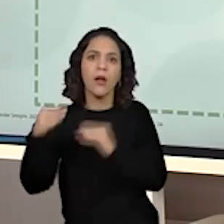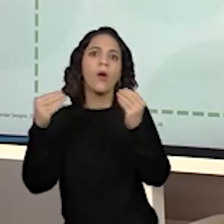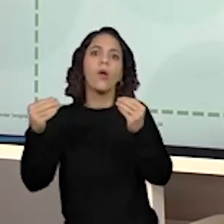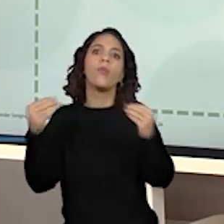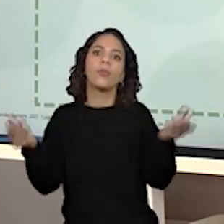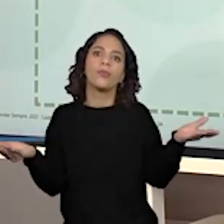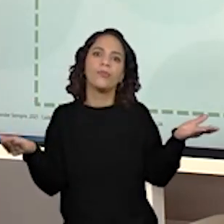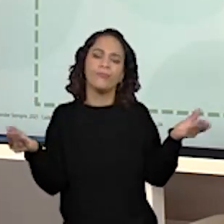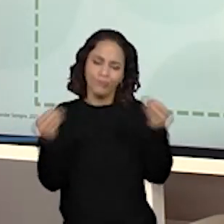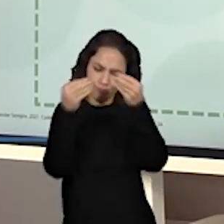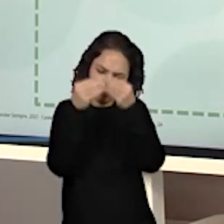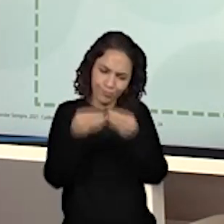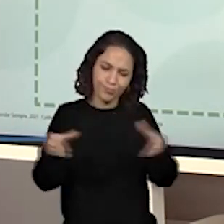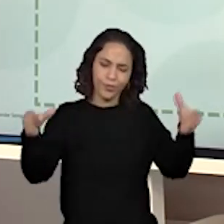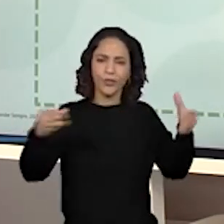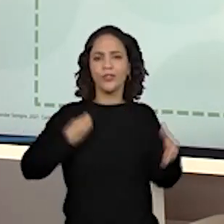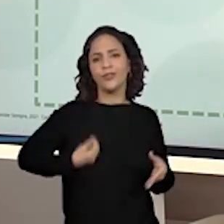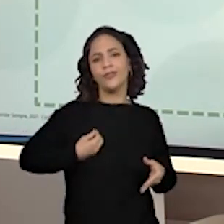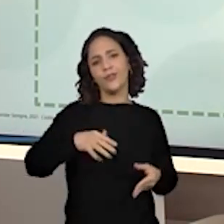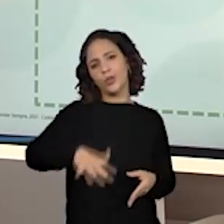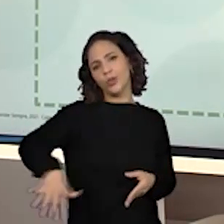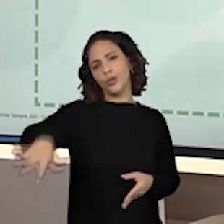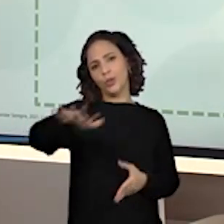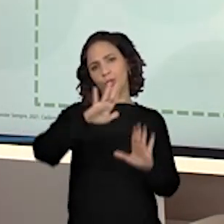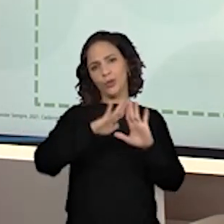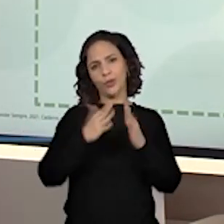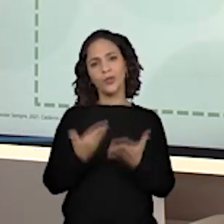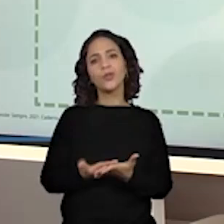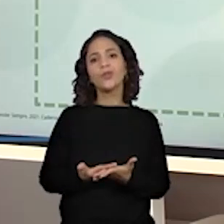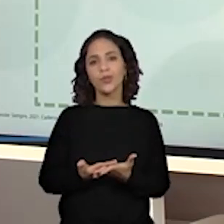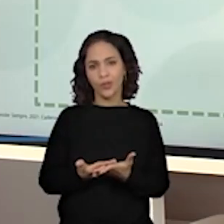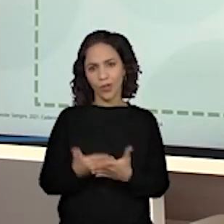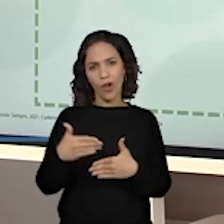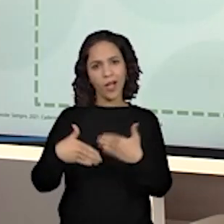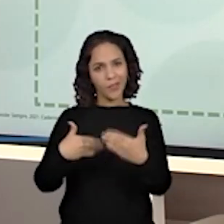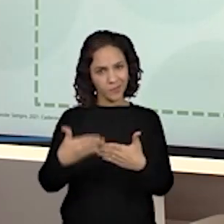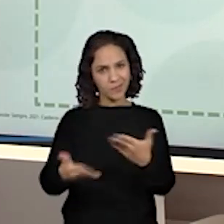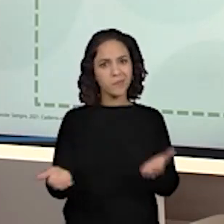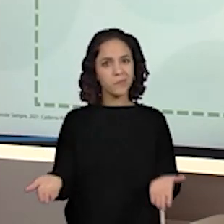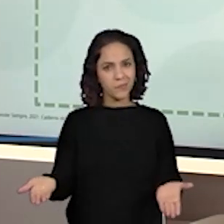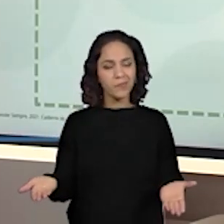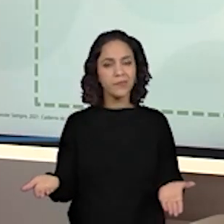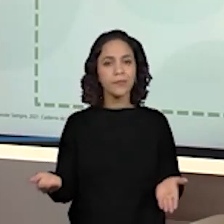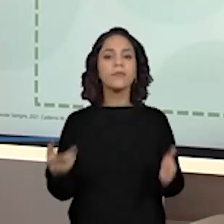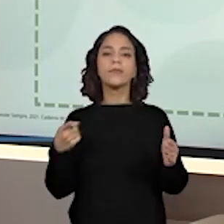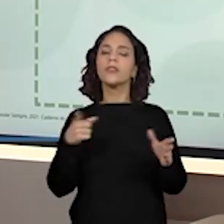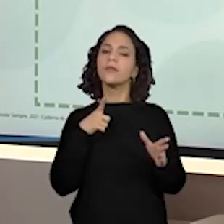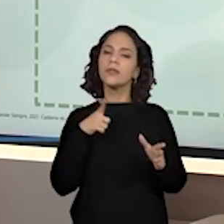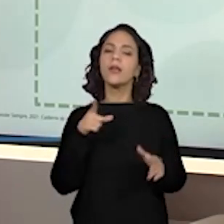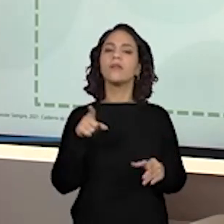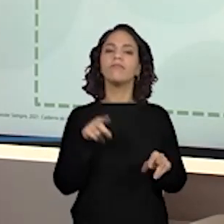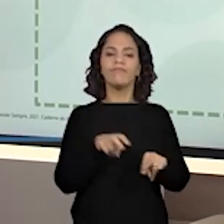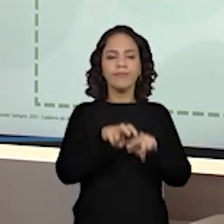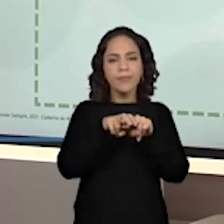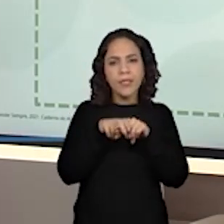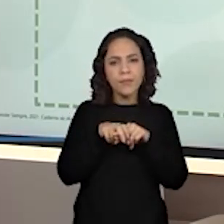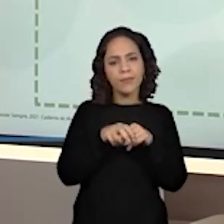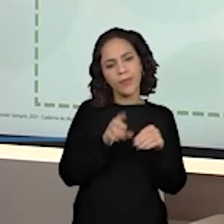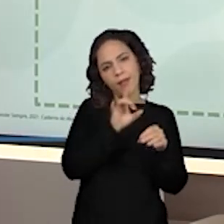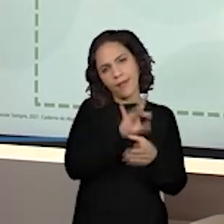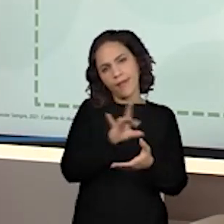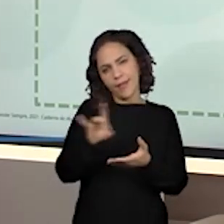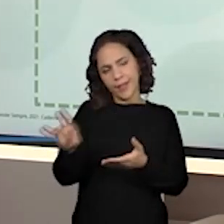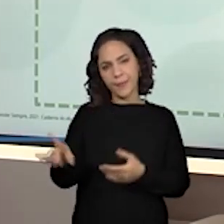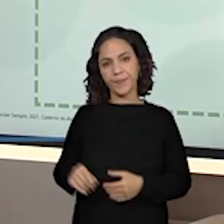vai prejudicar a vida de todo mundo na escola e o andamento da escola. Então, tudo aí tem um motivo. Vamos